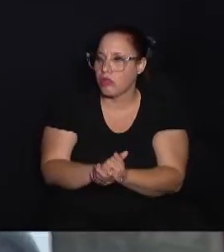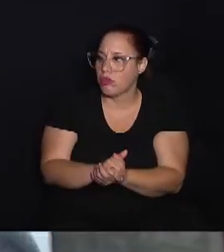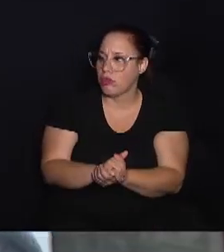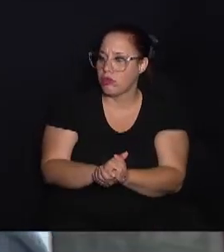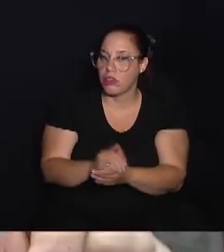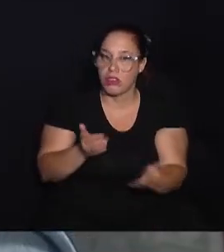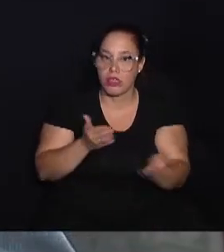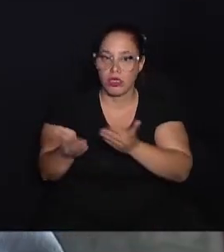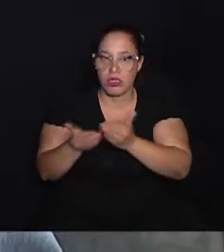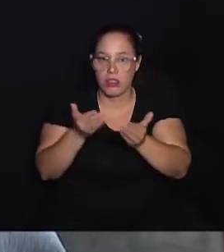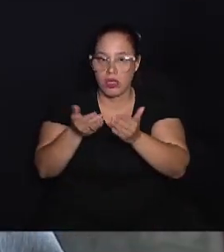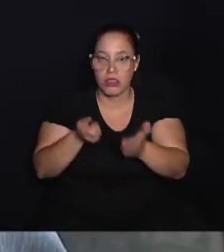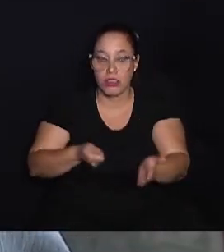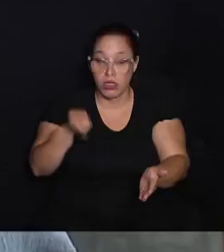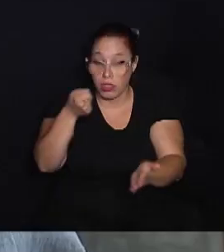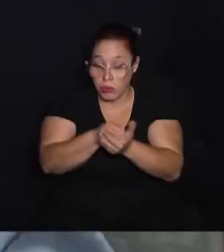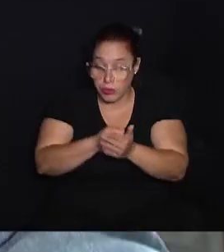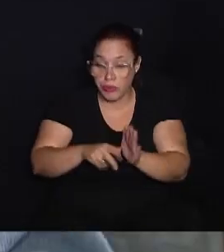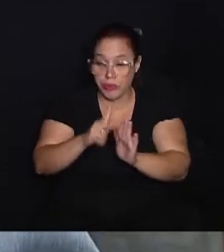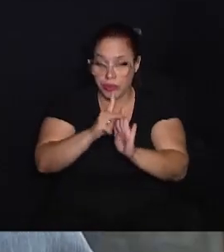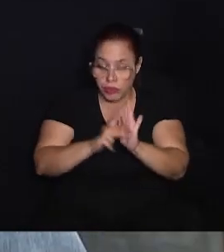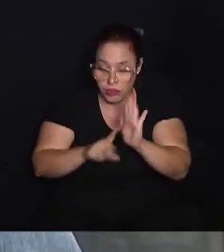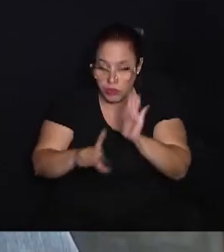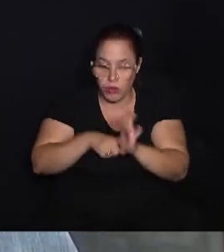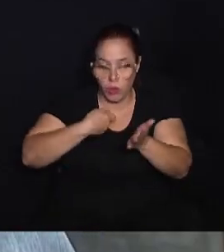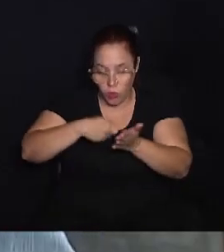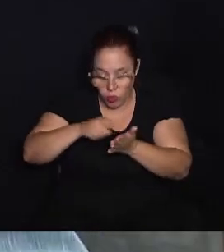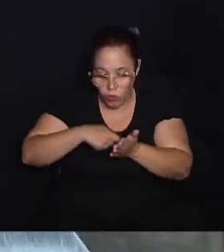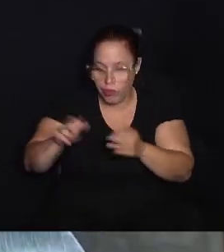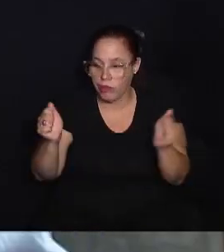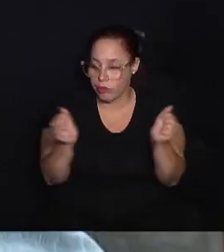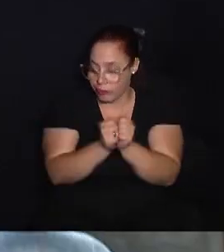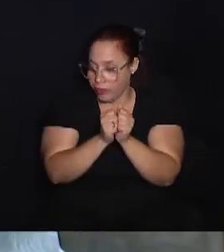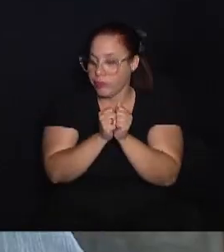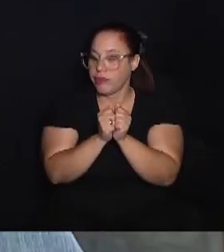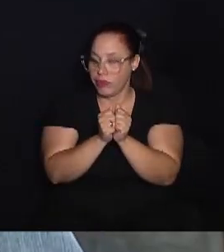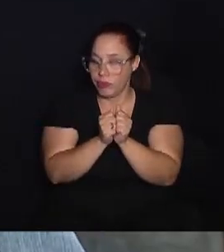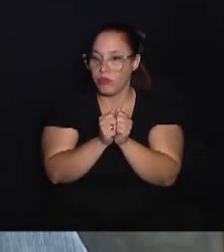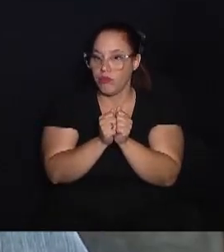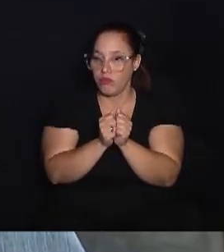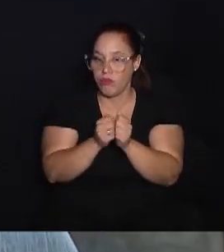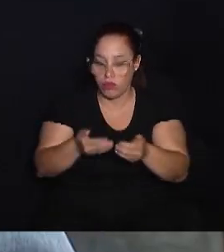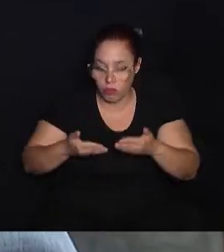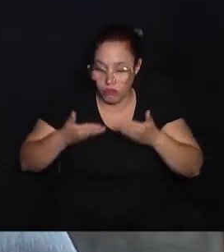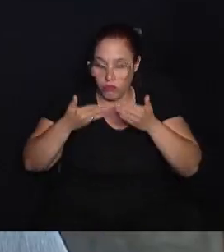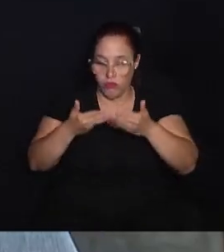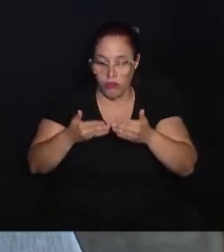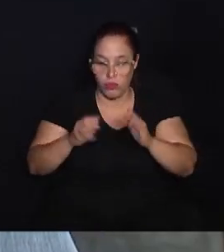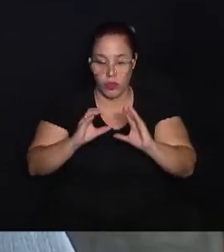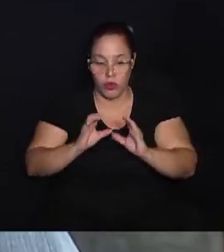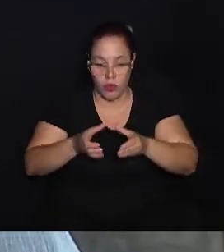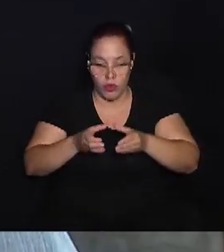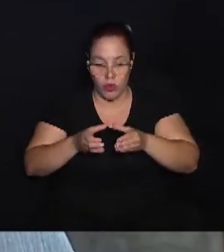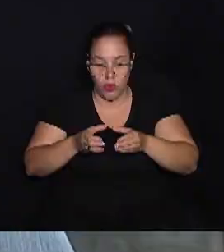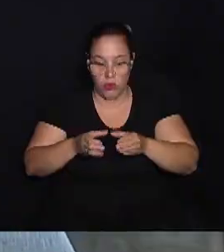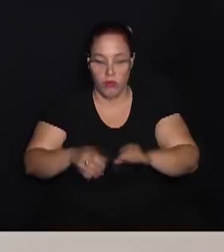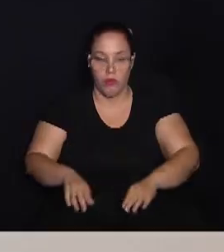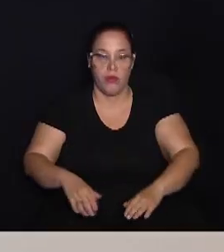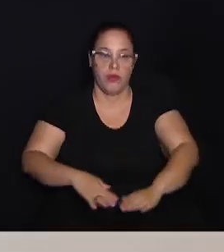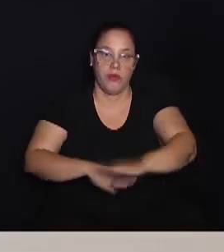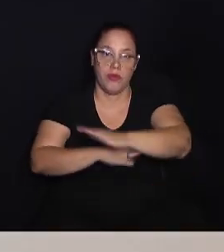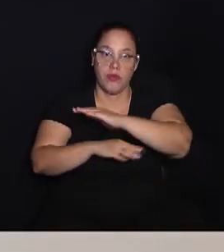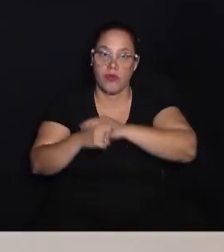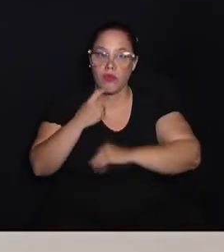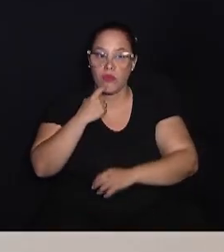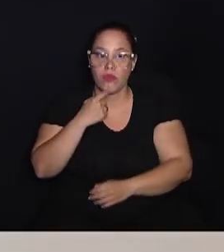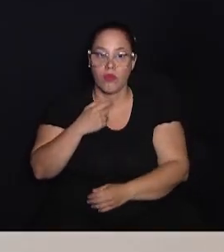gente tem chamado e essa demanda foi colocado num projeto nós assinamos juntos esse projeto e ele passou por todas as